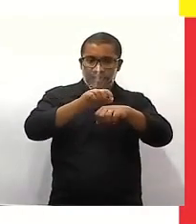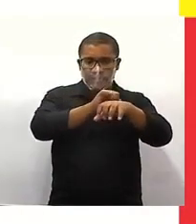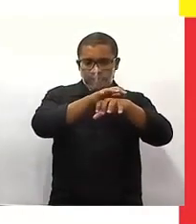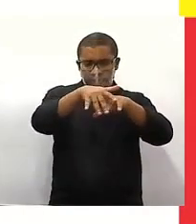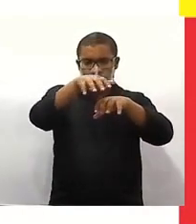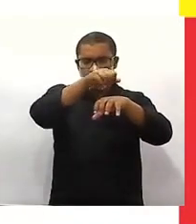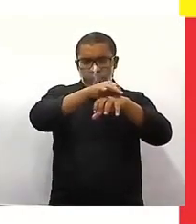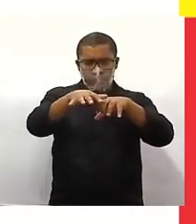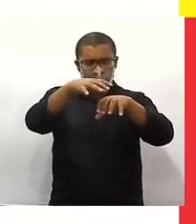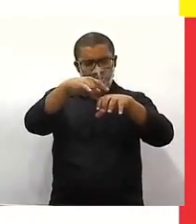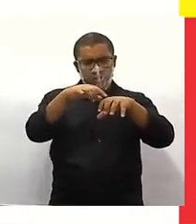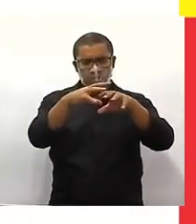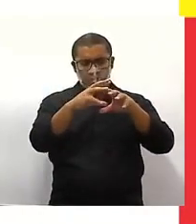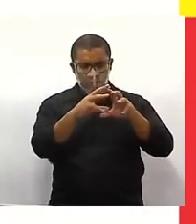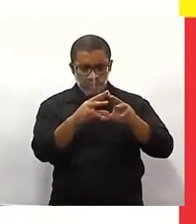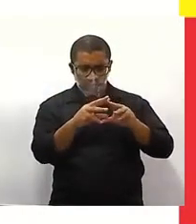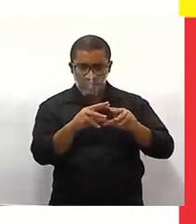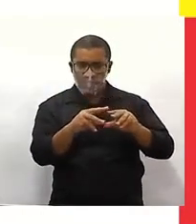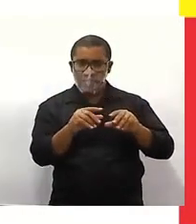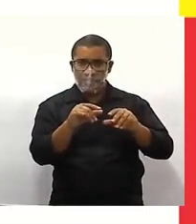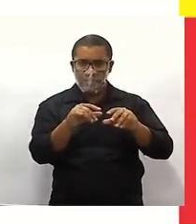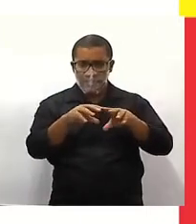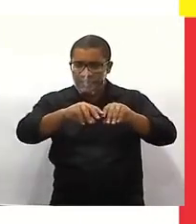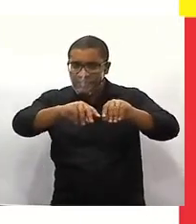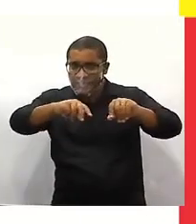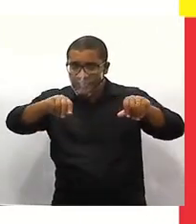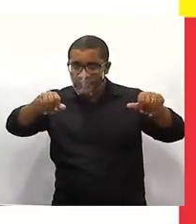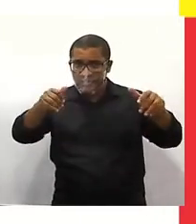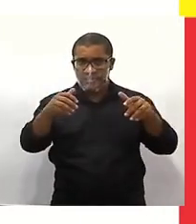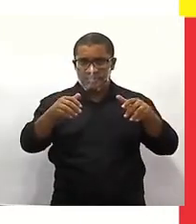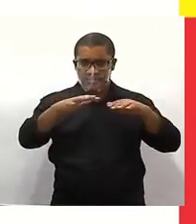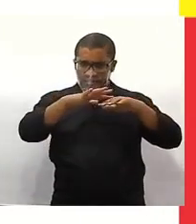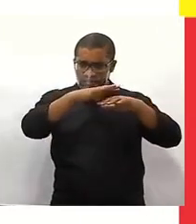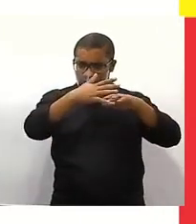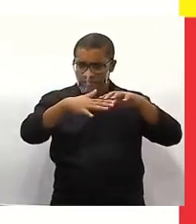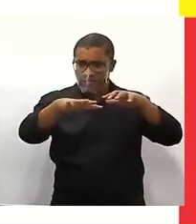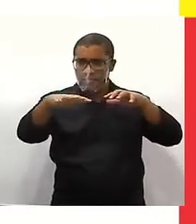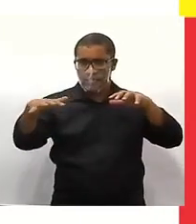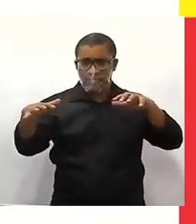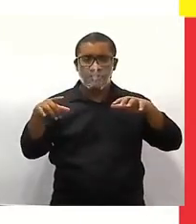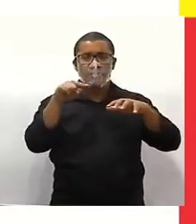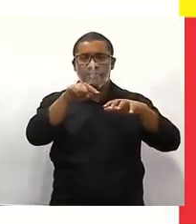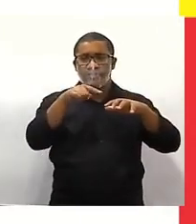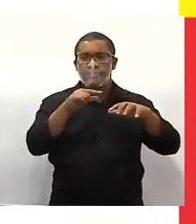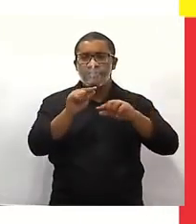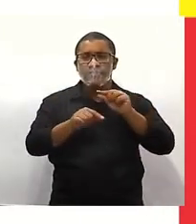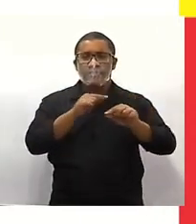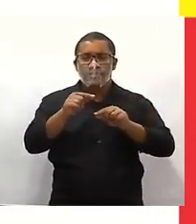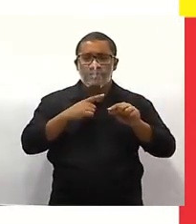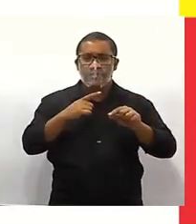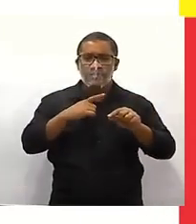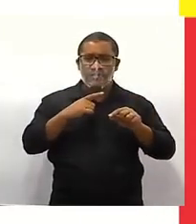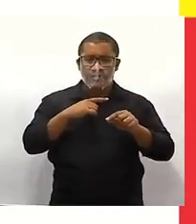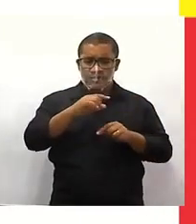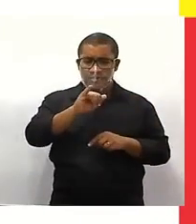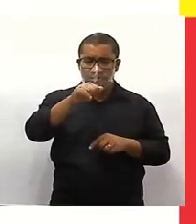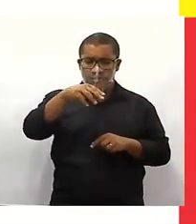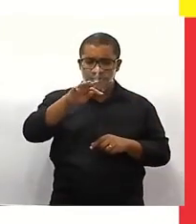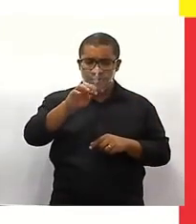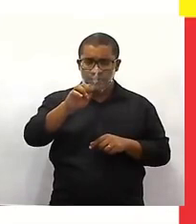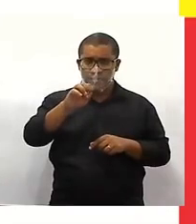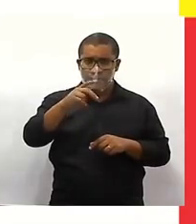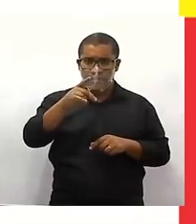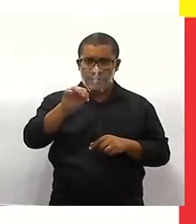do solo, da superfície rochosa, houve o processo de intemperismo e